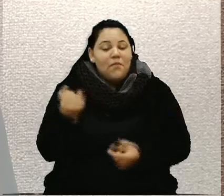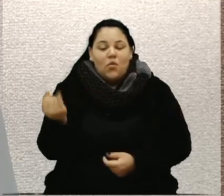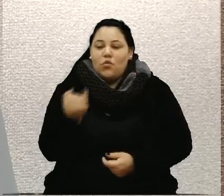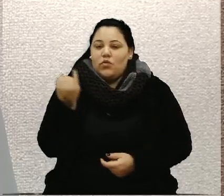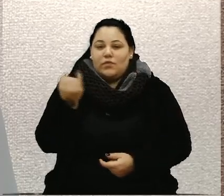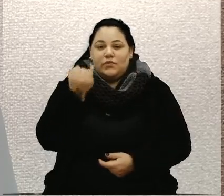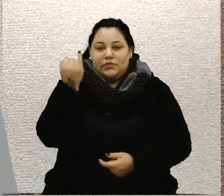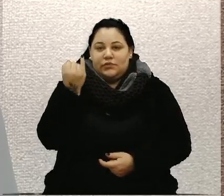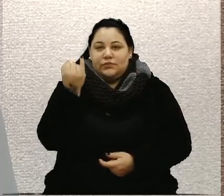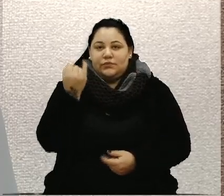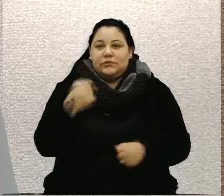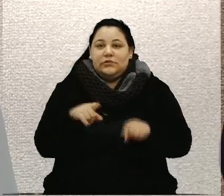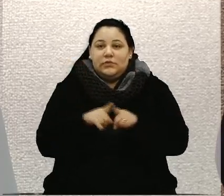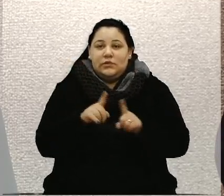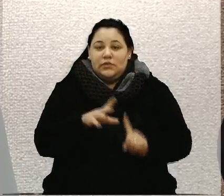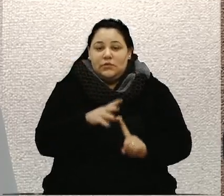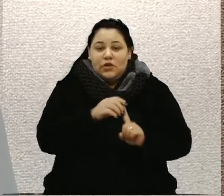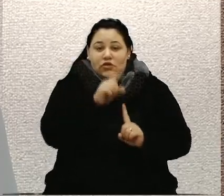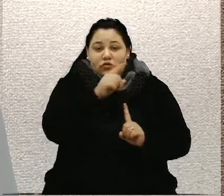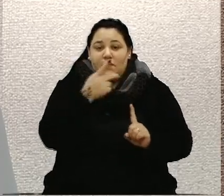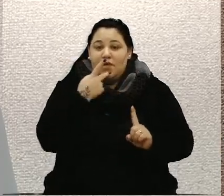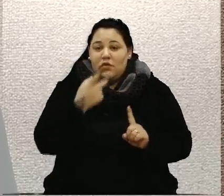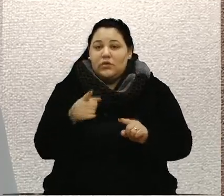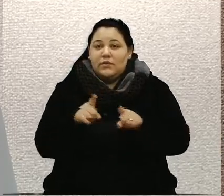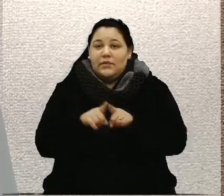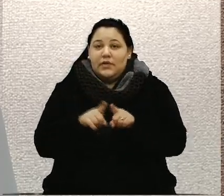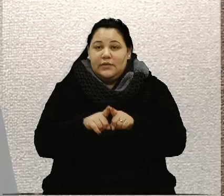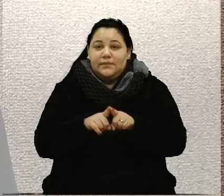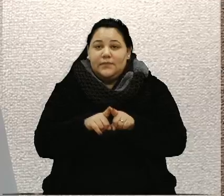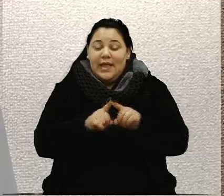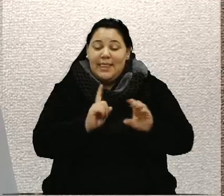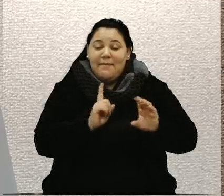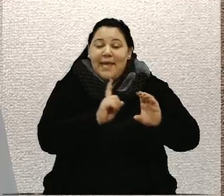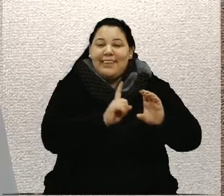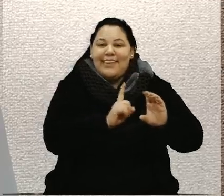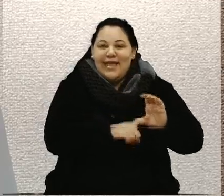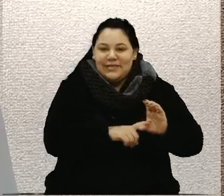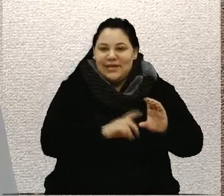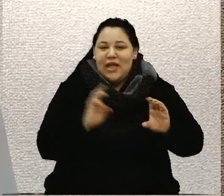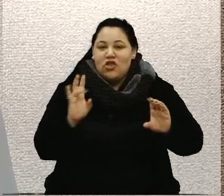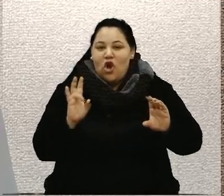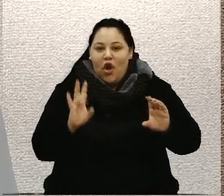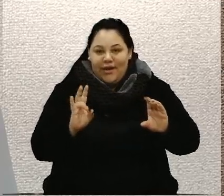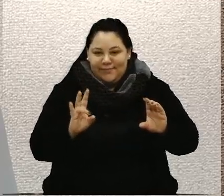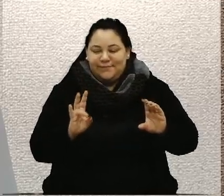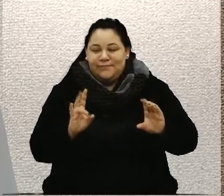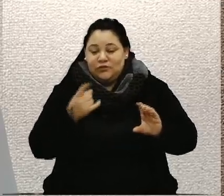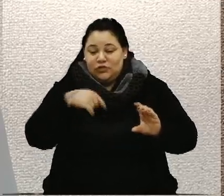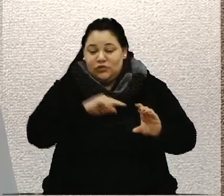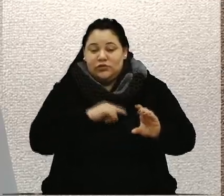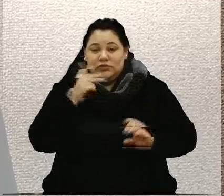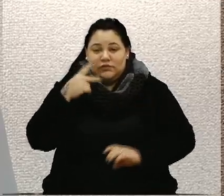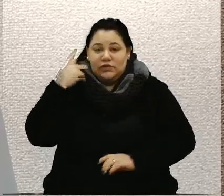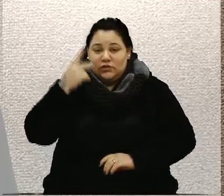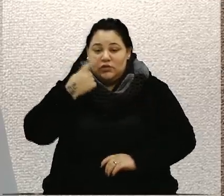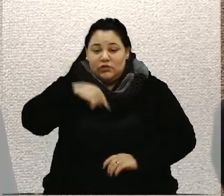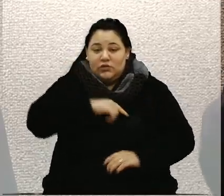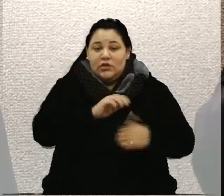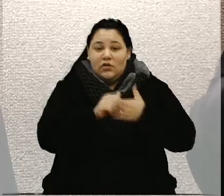Inclusive, quando a senhora falava aí do dependente químico, nós também, como vereadores, a gente acompanha